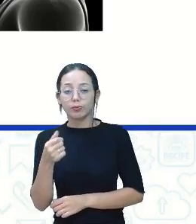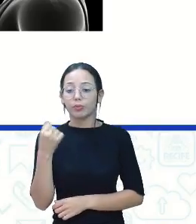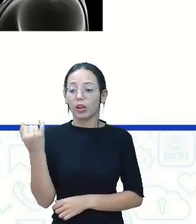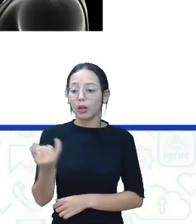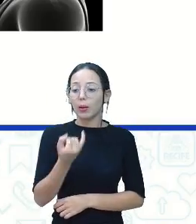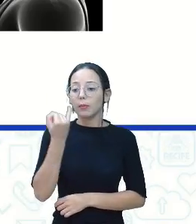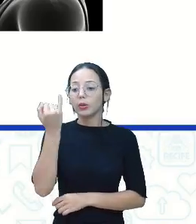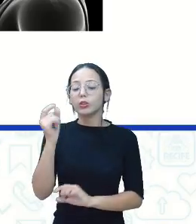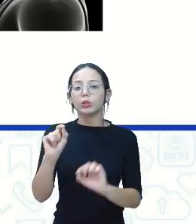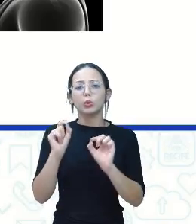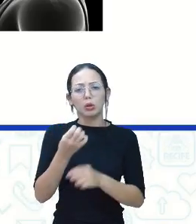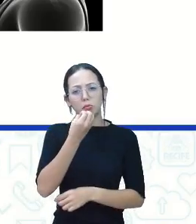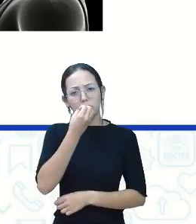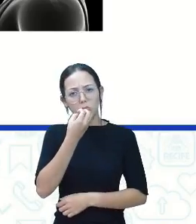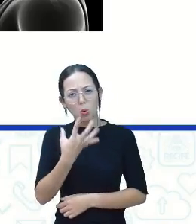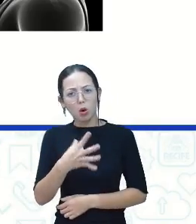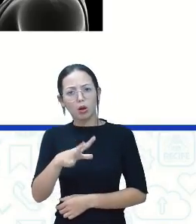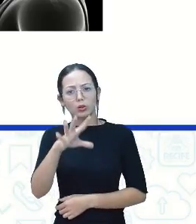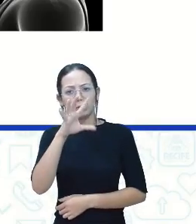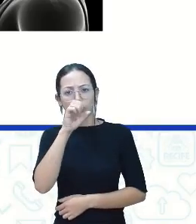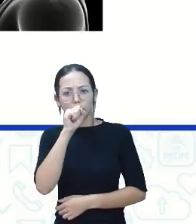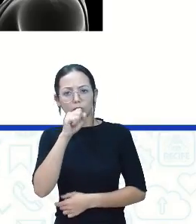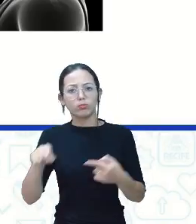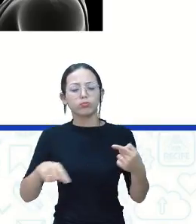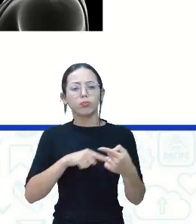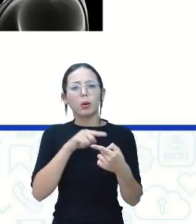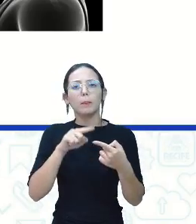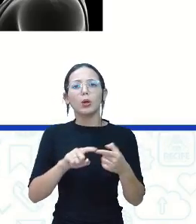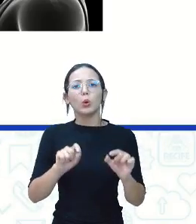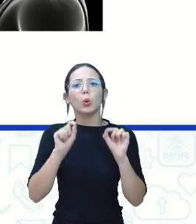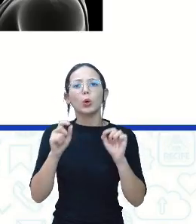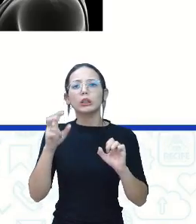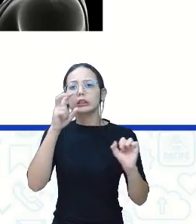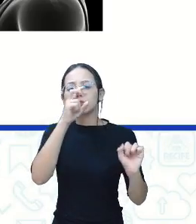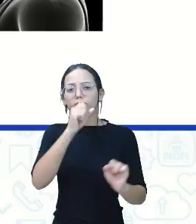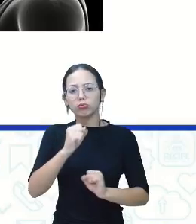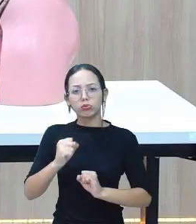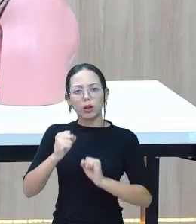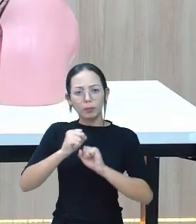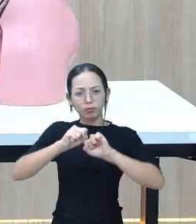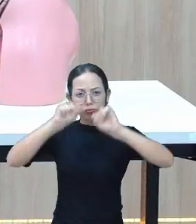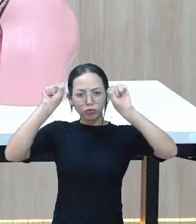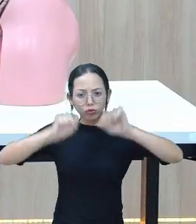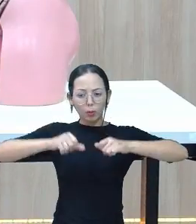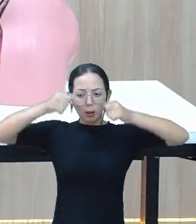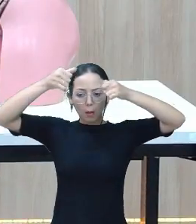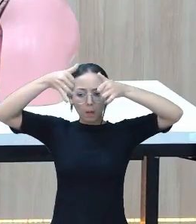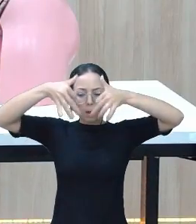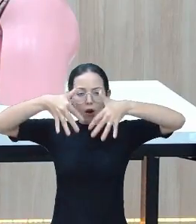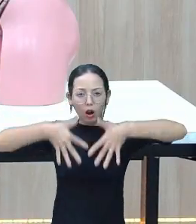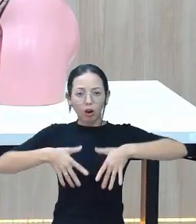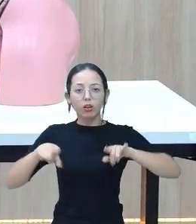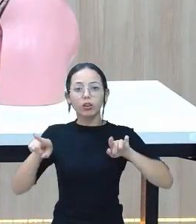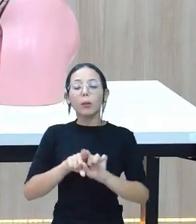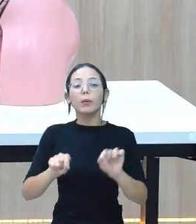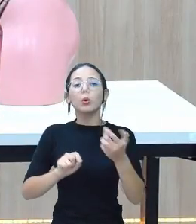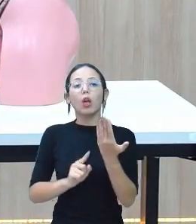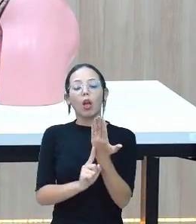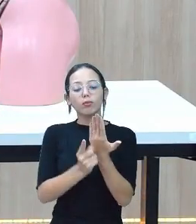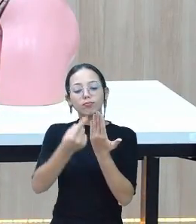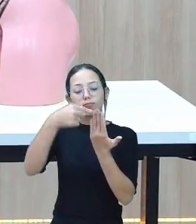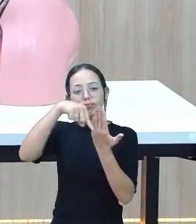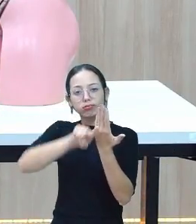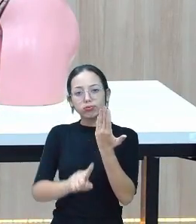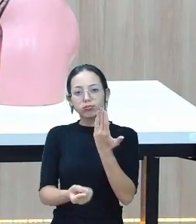que tenhamos uma boa respiração. Primeiro, ele fortalece o sistema nervoso e imunitário